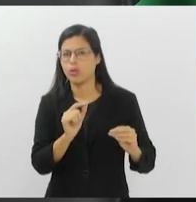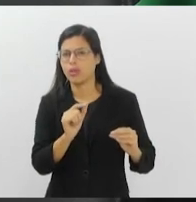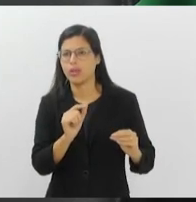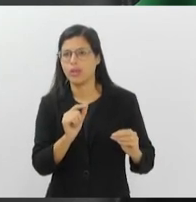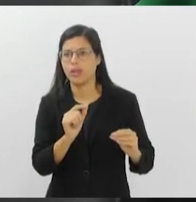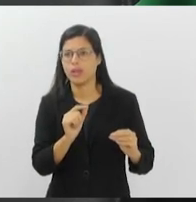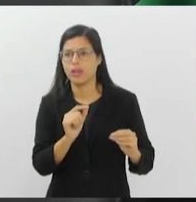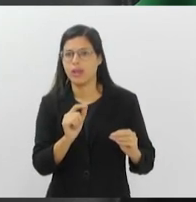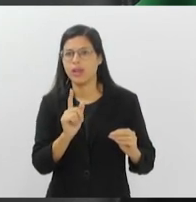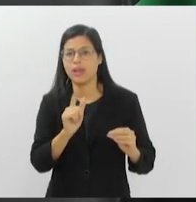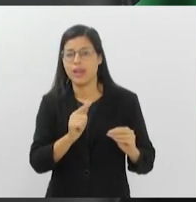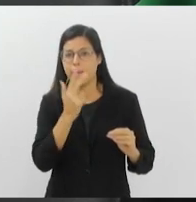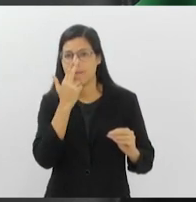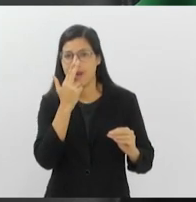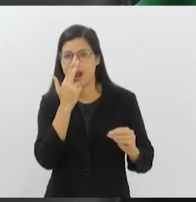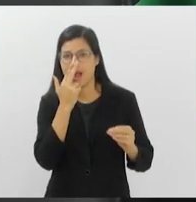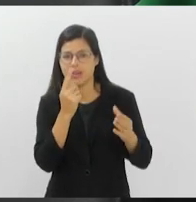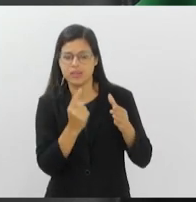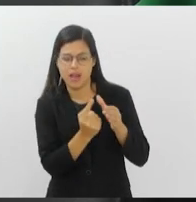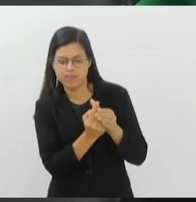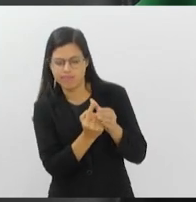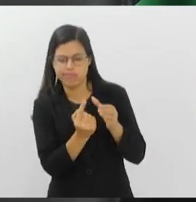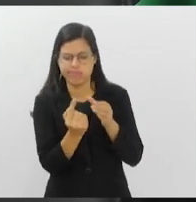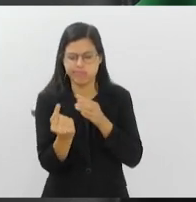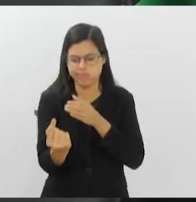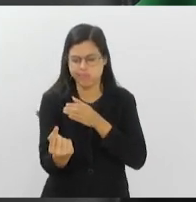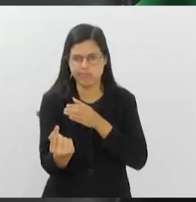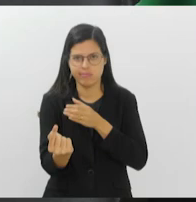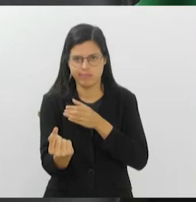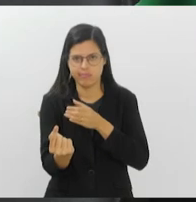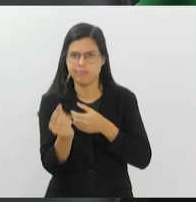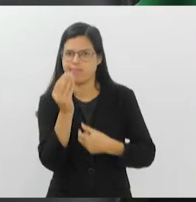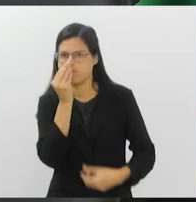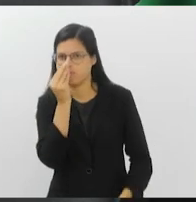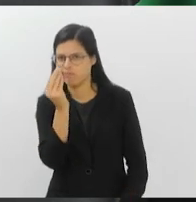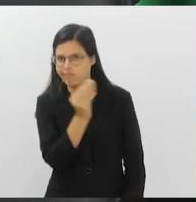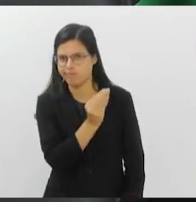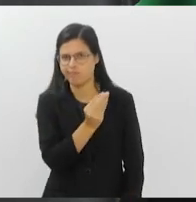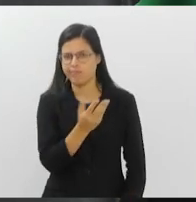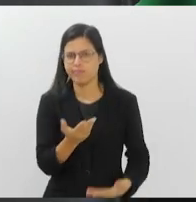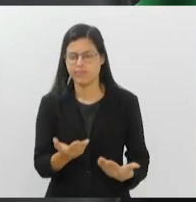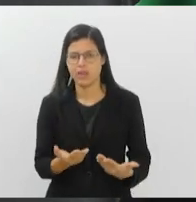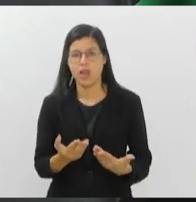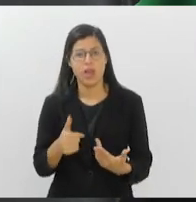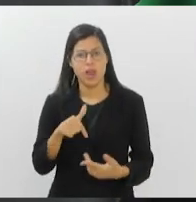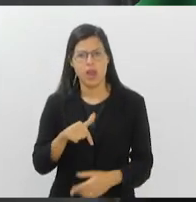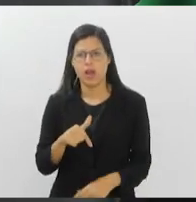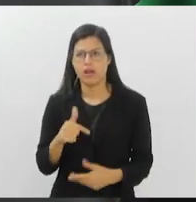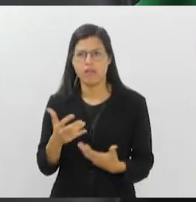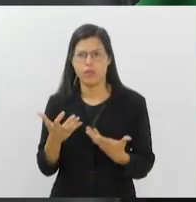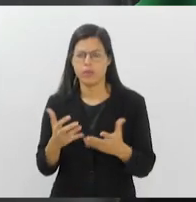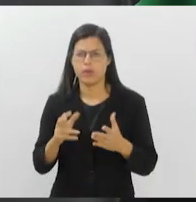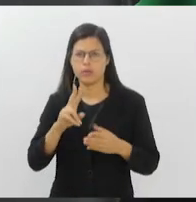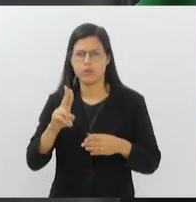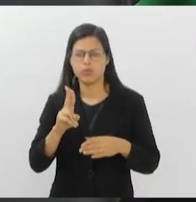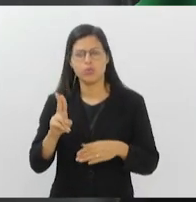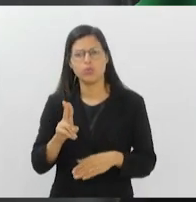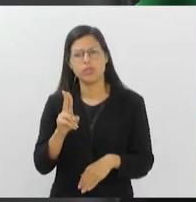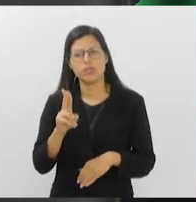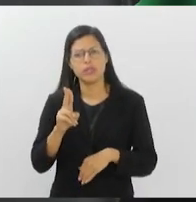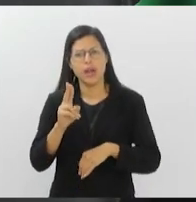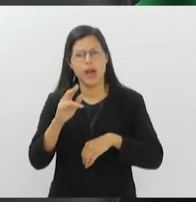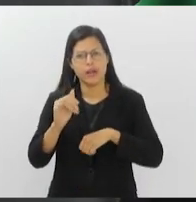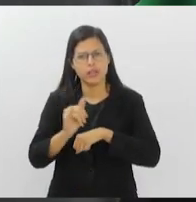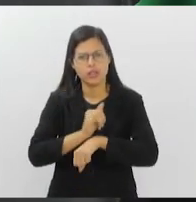na segregação. E ela se recusou a utilizar os meios normais e naturais